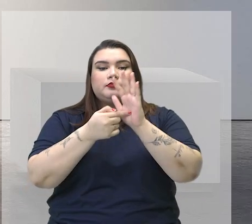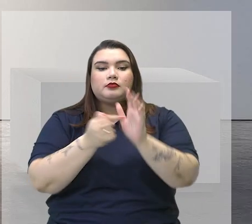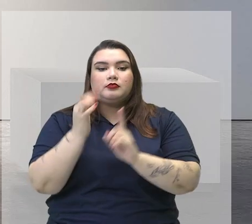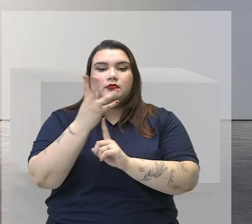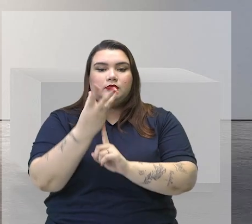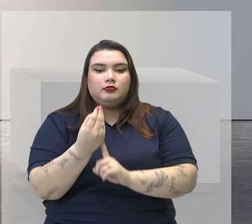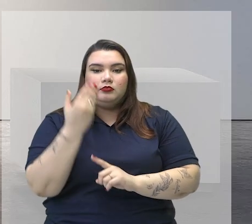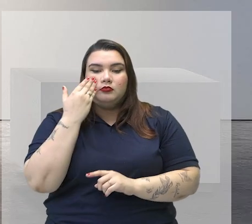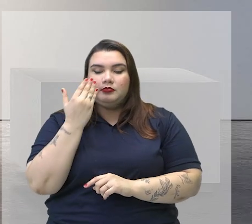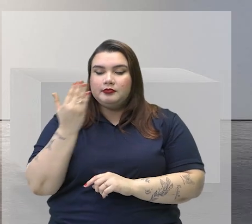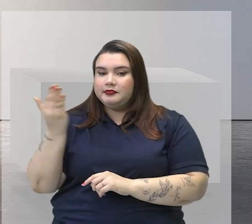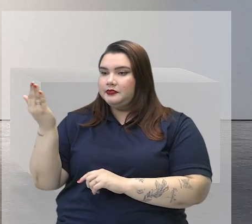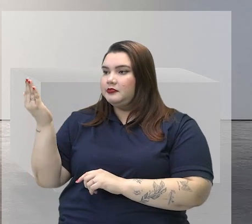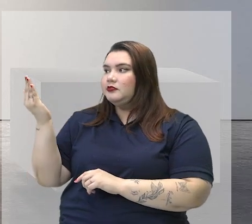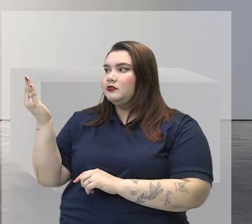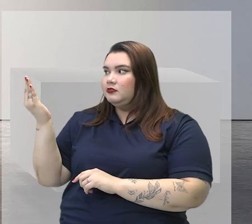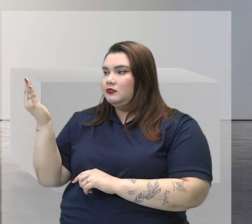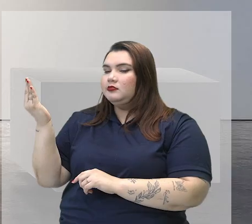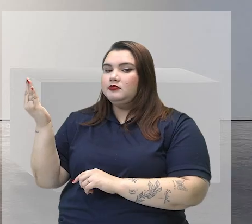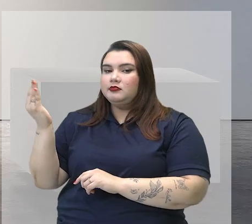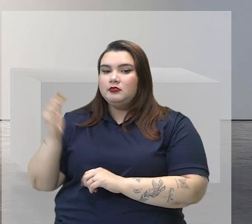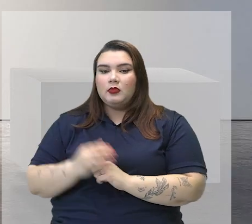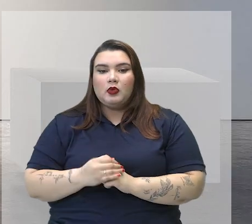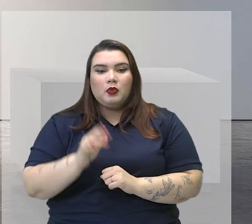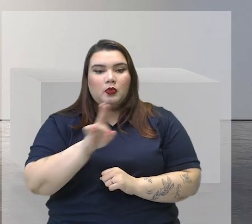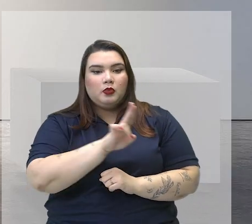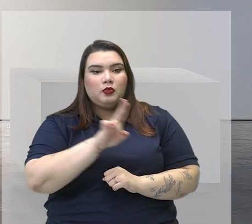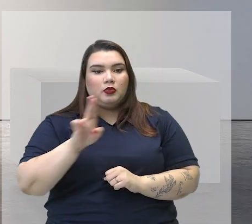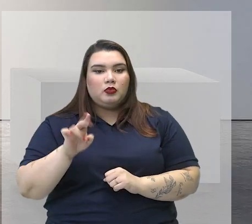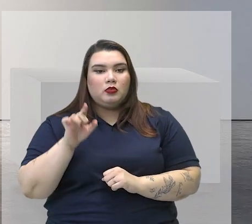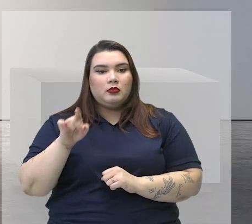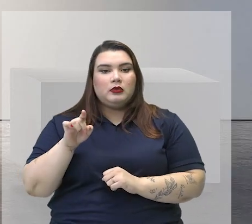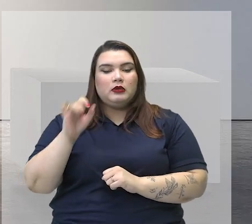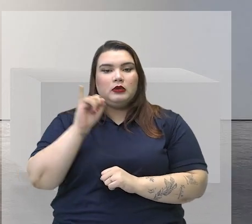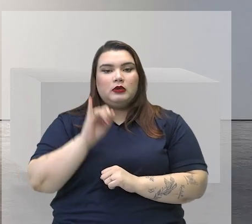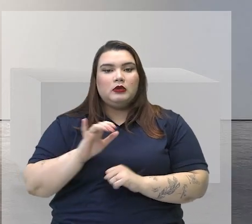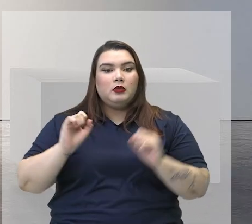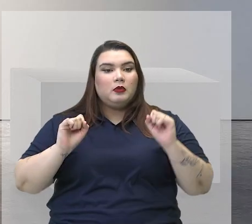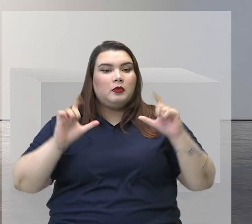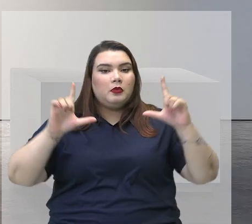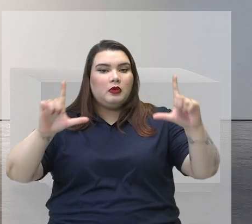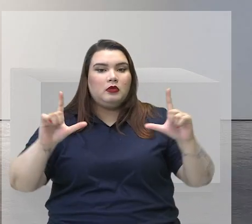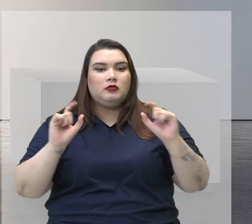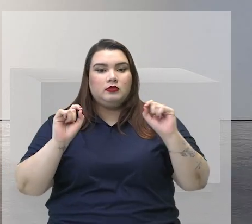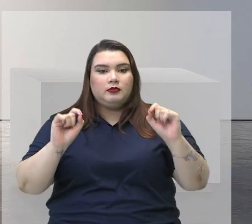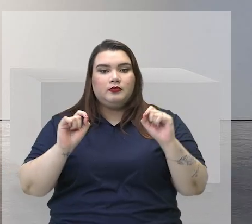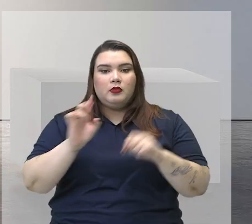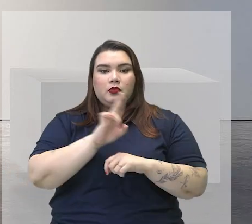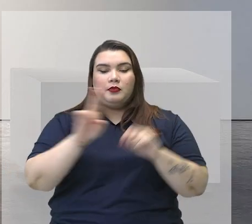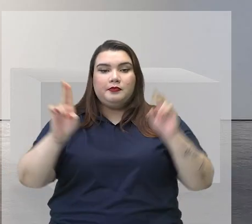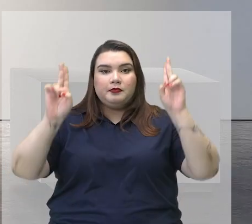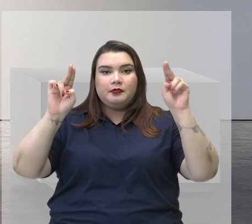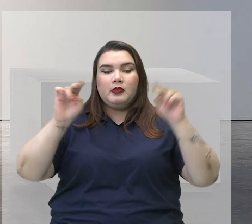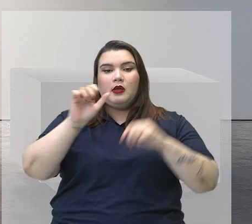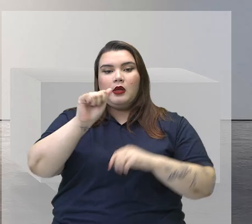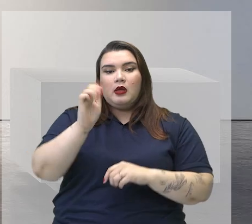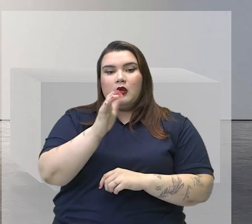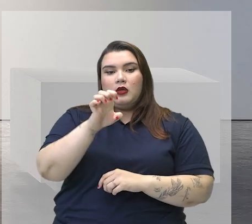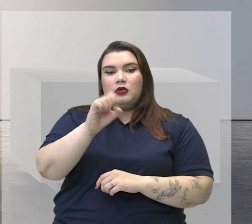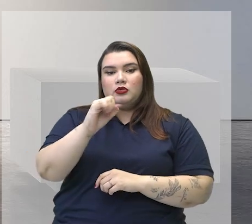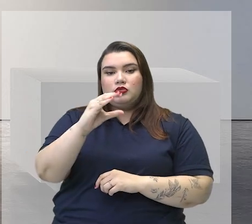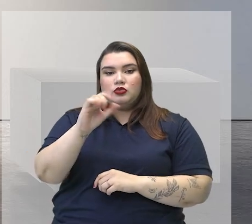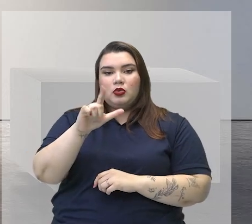Um quadro, como vocês podem ver. O nome desse quadro aqui é chamado A Escola de Atenas, de